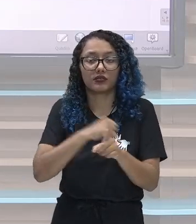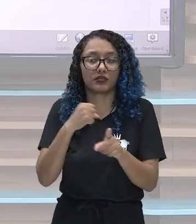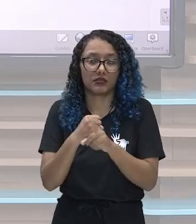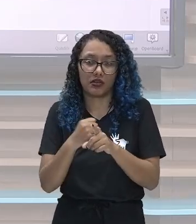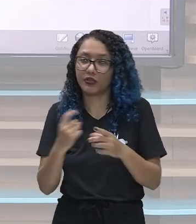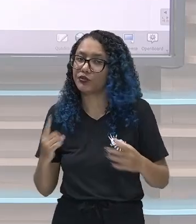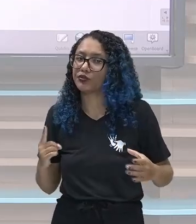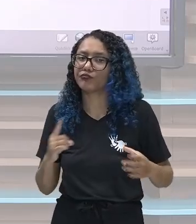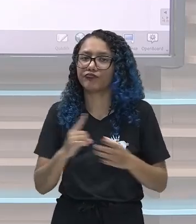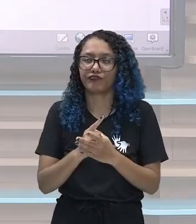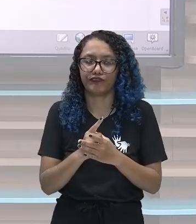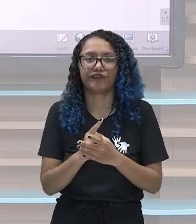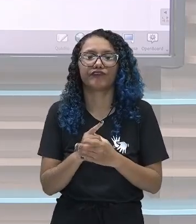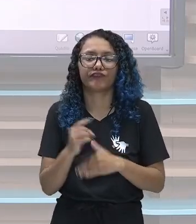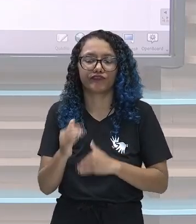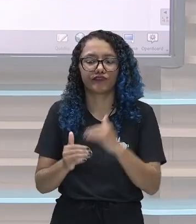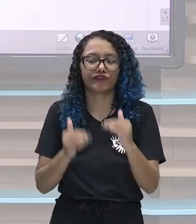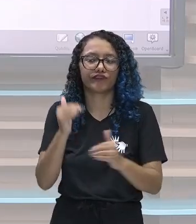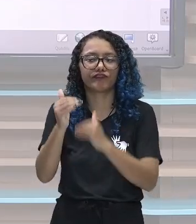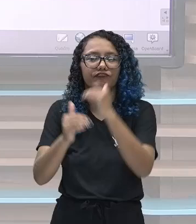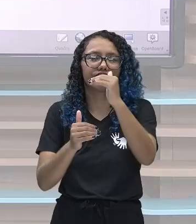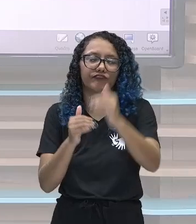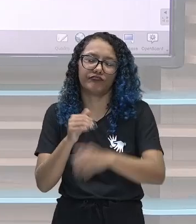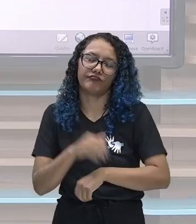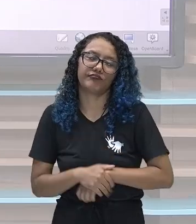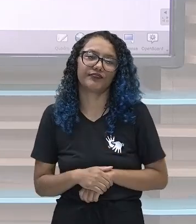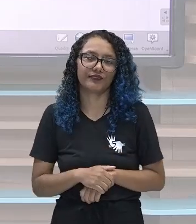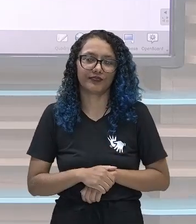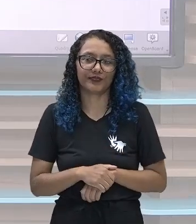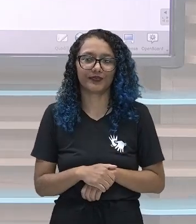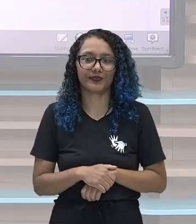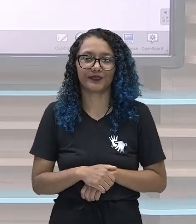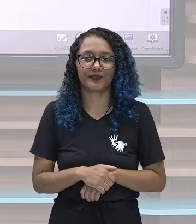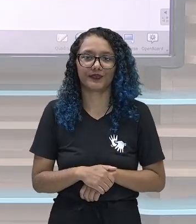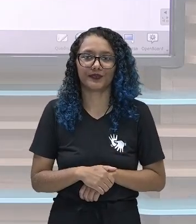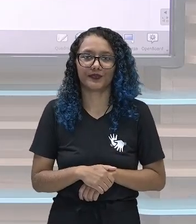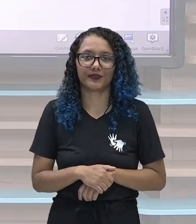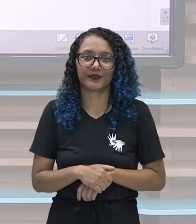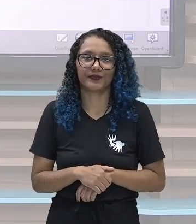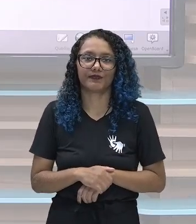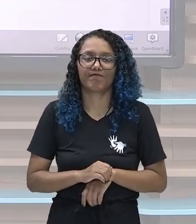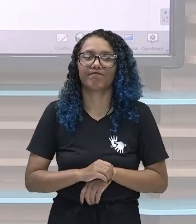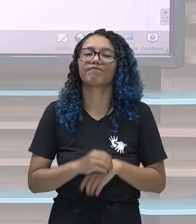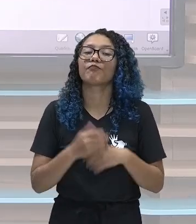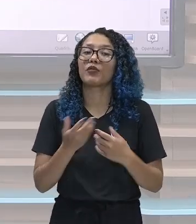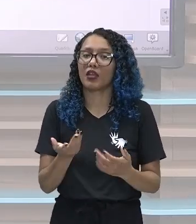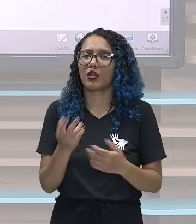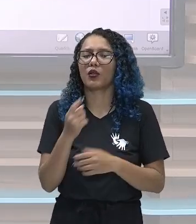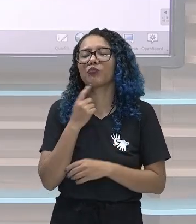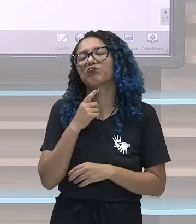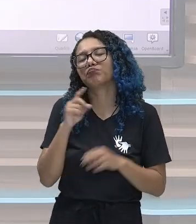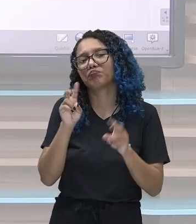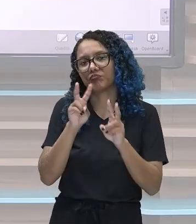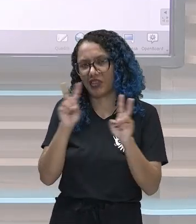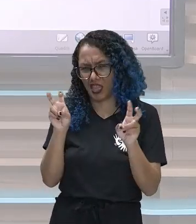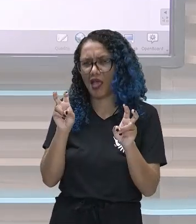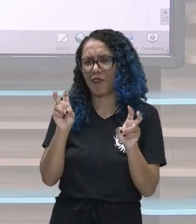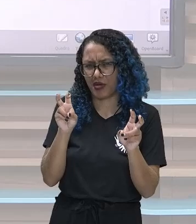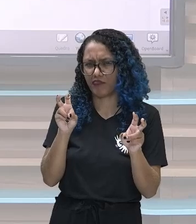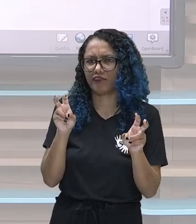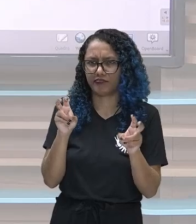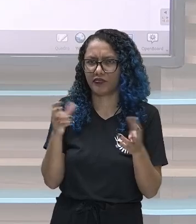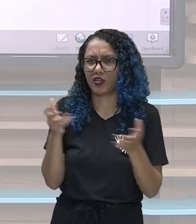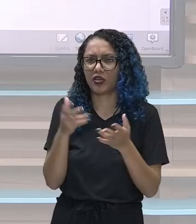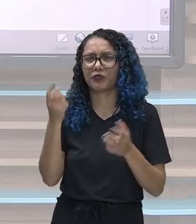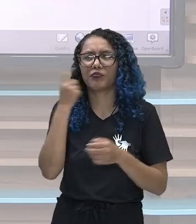né, sendo desenvolvido, tá? Quando a gente fala, às vezes, de protagonismo, a gente já pensa na